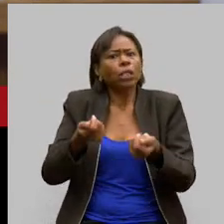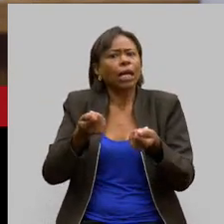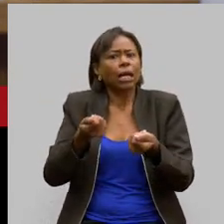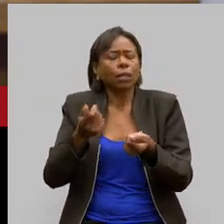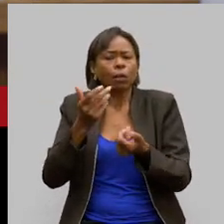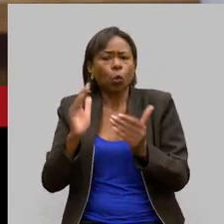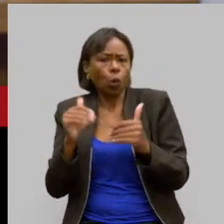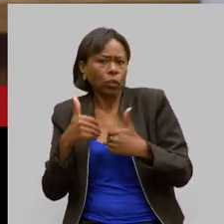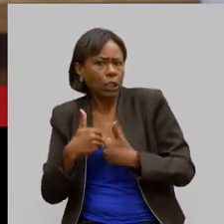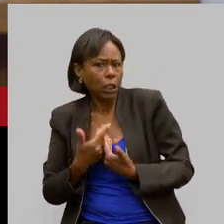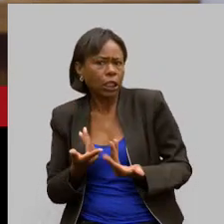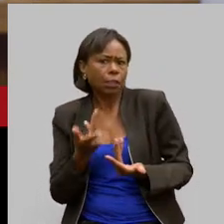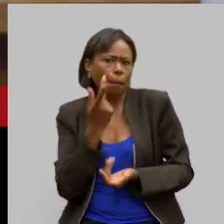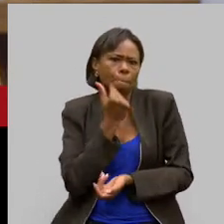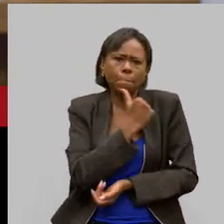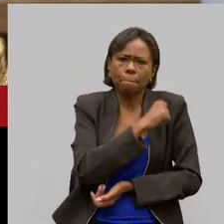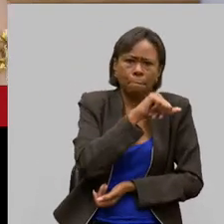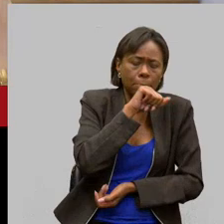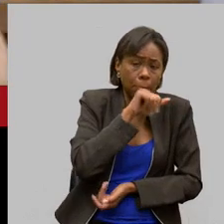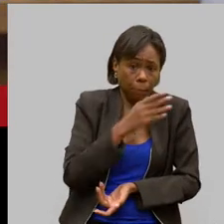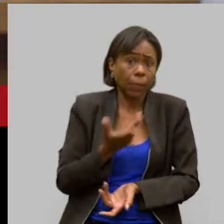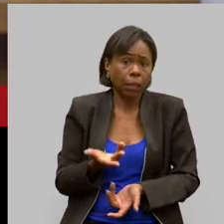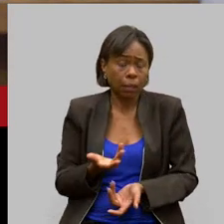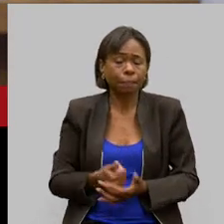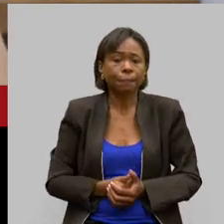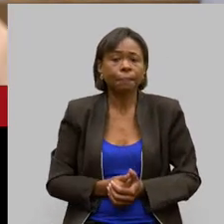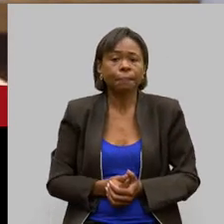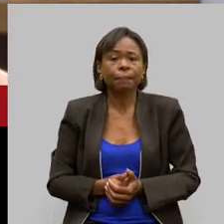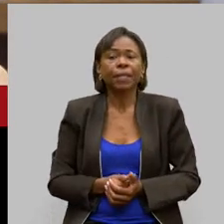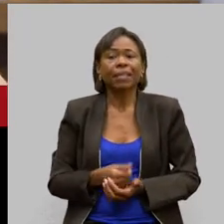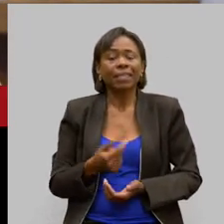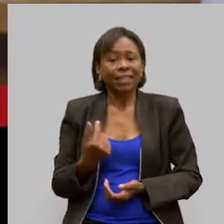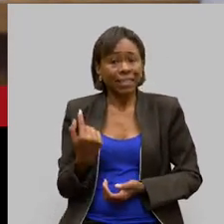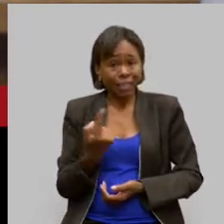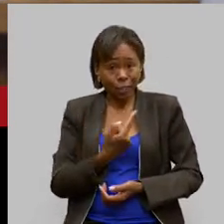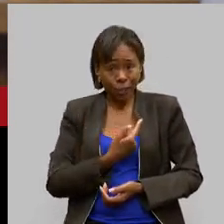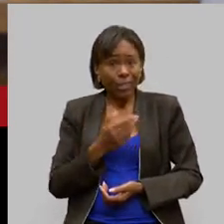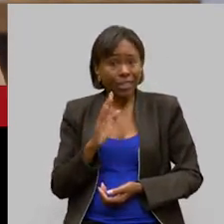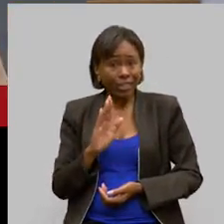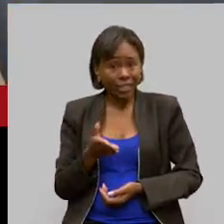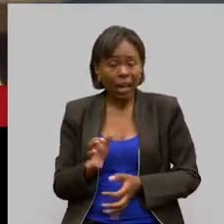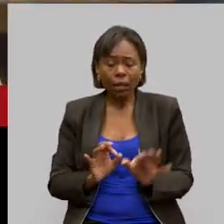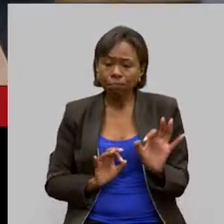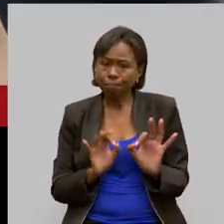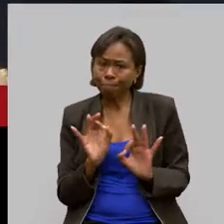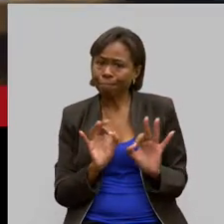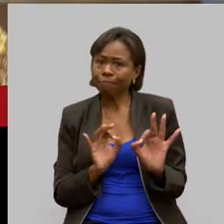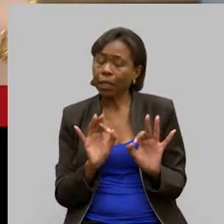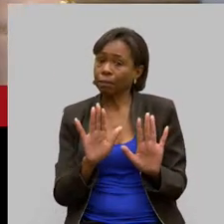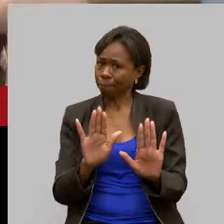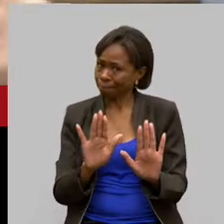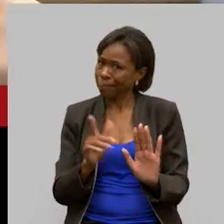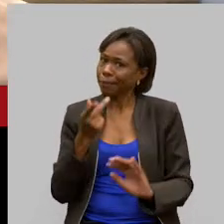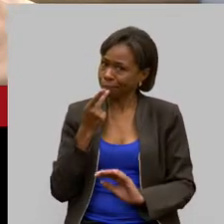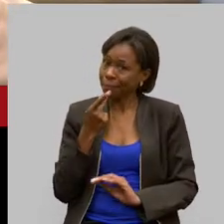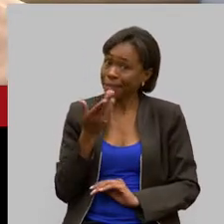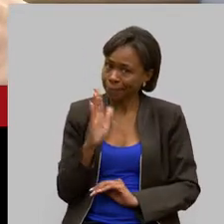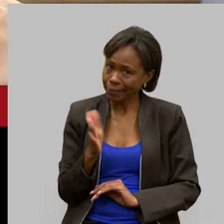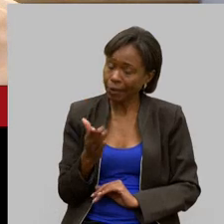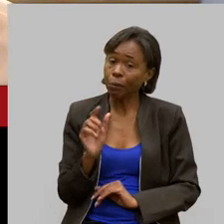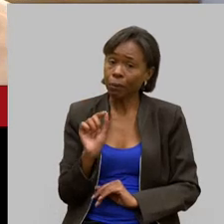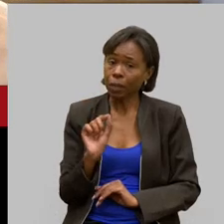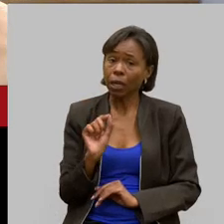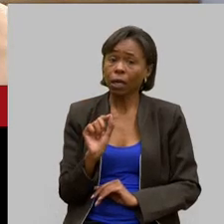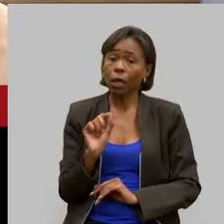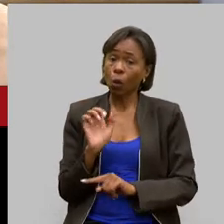pais e nós já estamos eh trabalhando em cima disso porque é como eu falei a o Estado tem